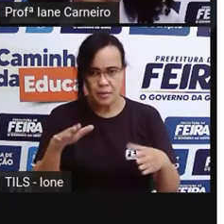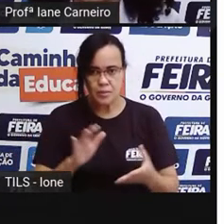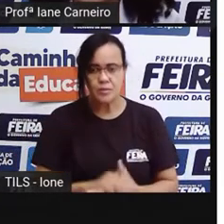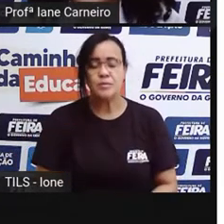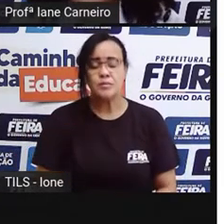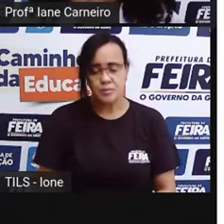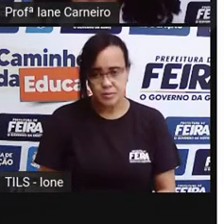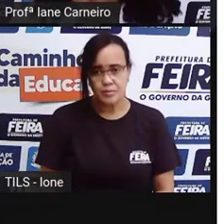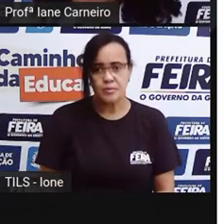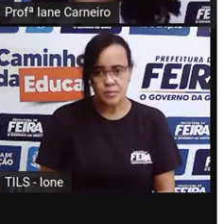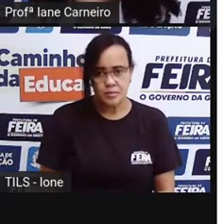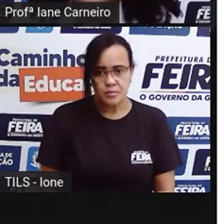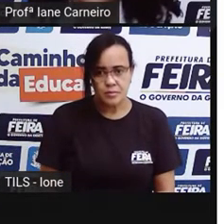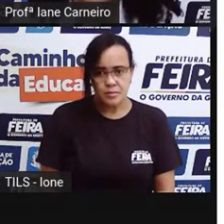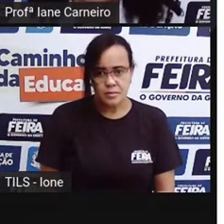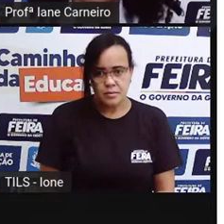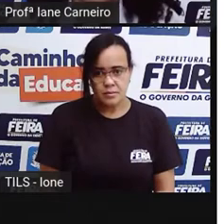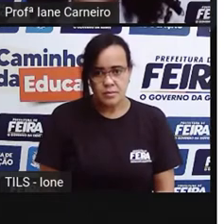reciclagem dele, tá joia?